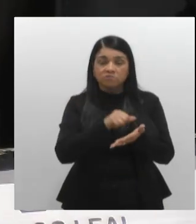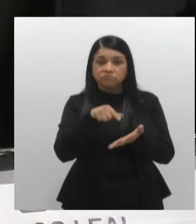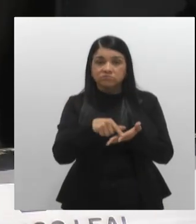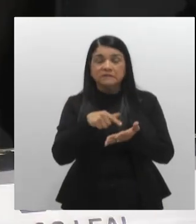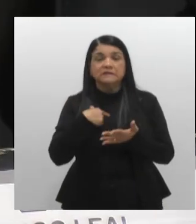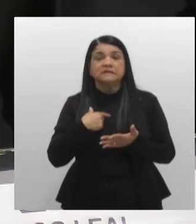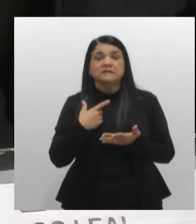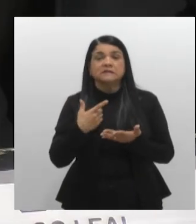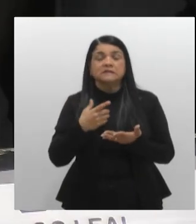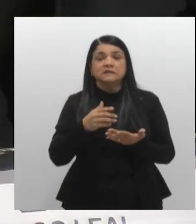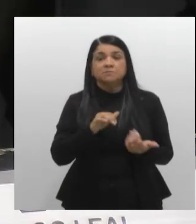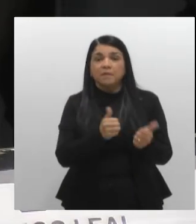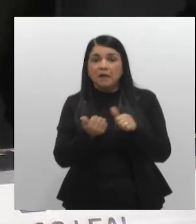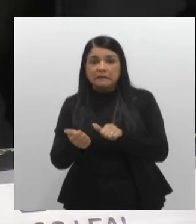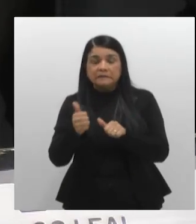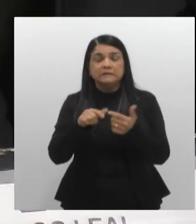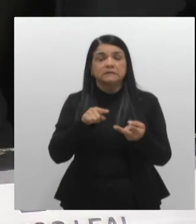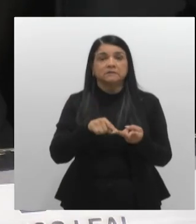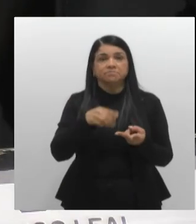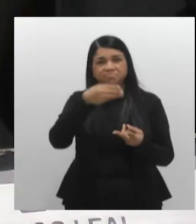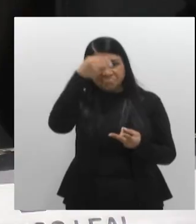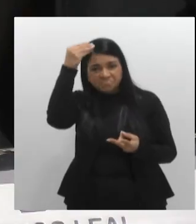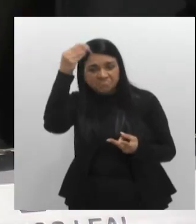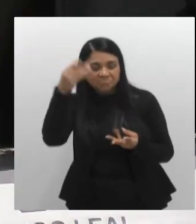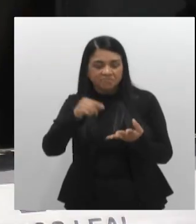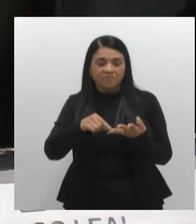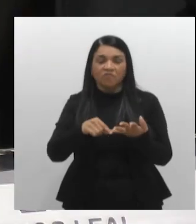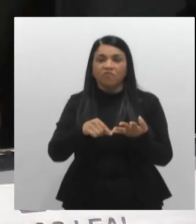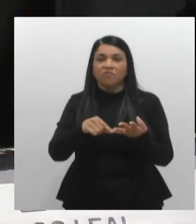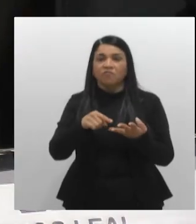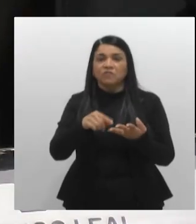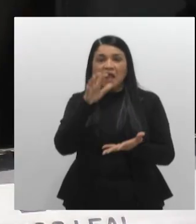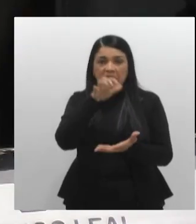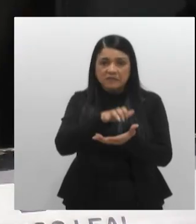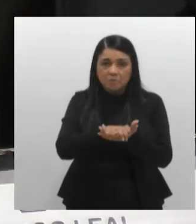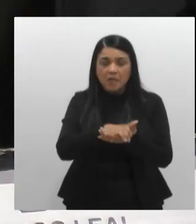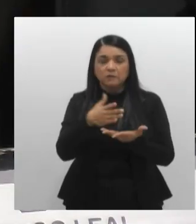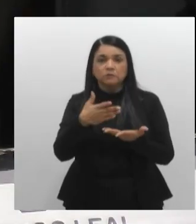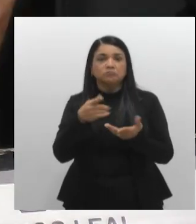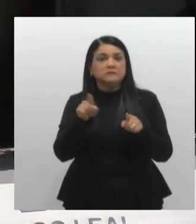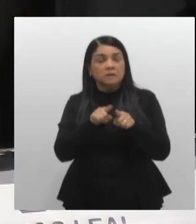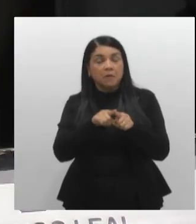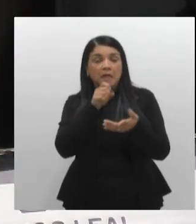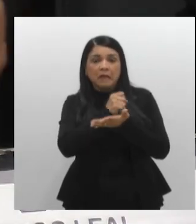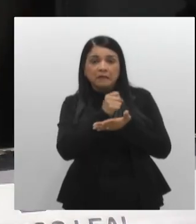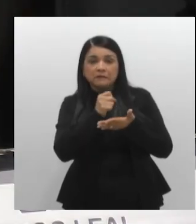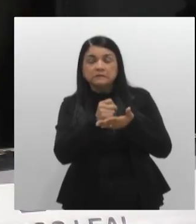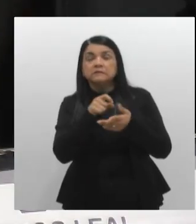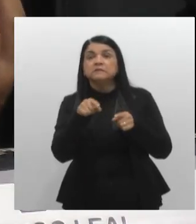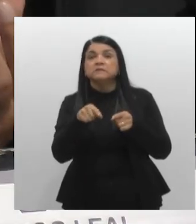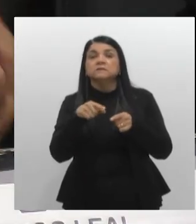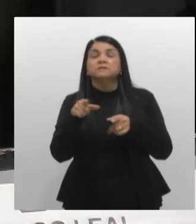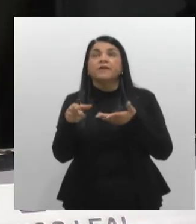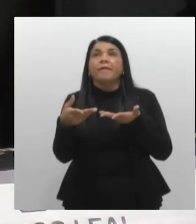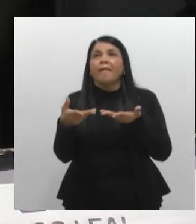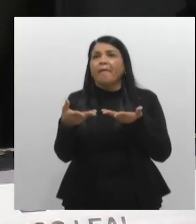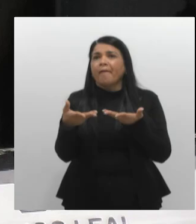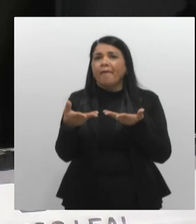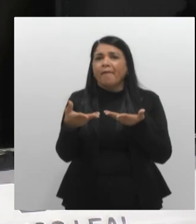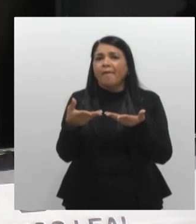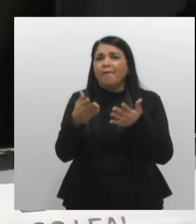alguns registros, inclusive, de propriedades. Então, além de toda a beleza